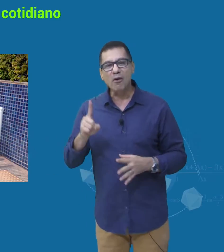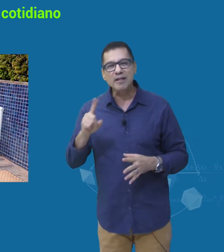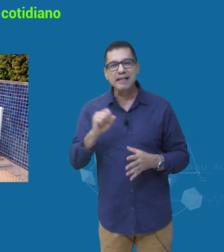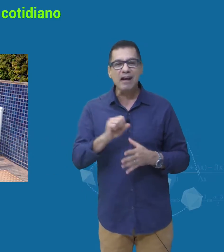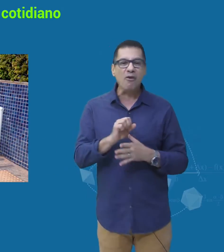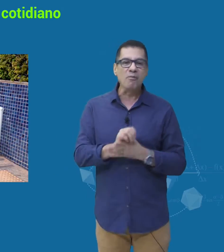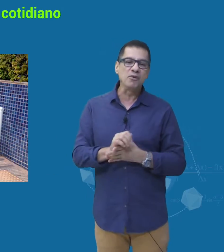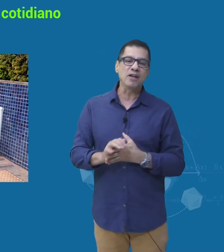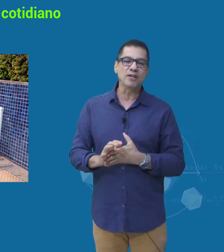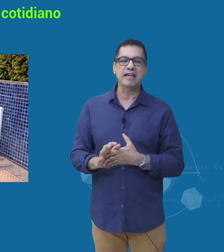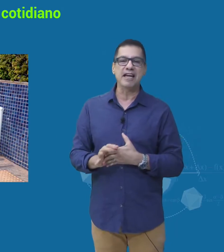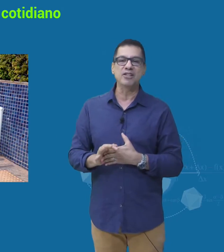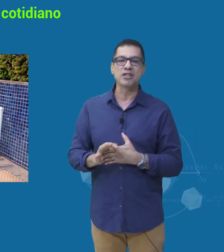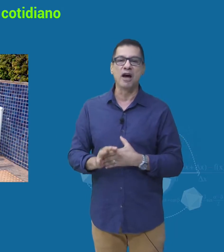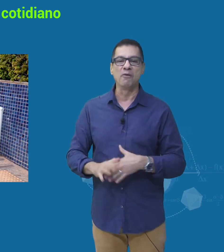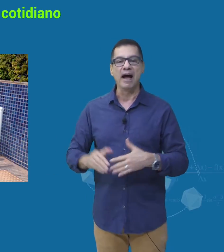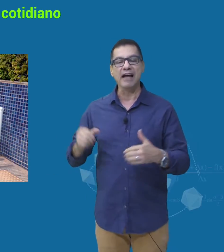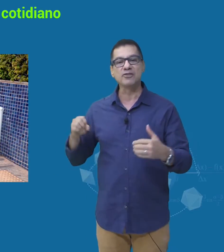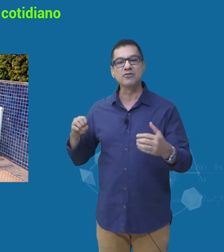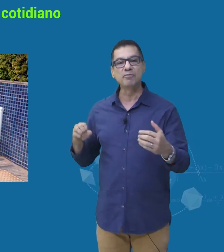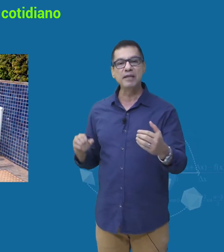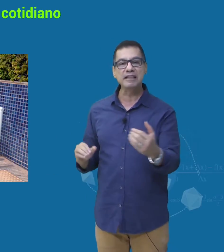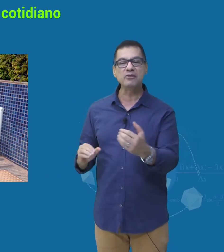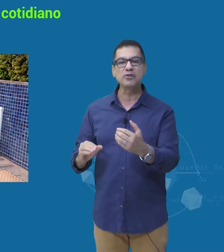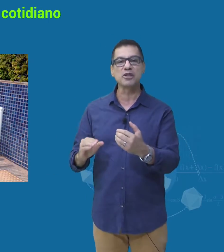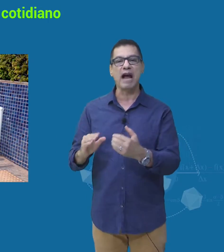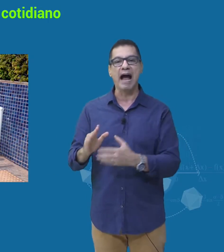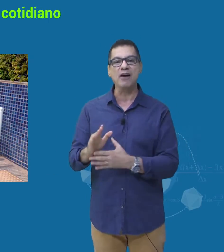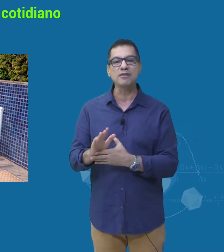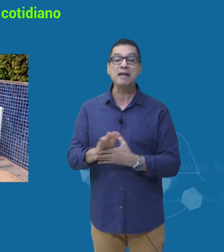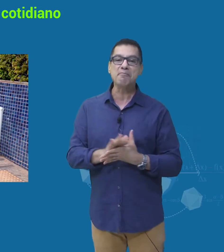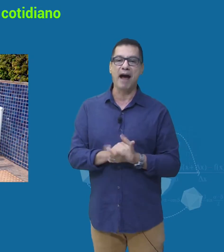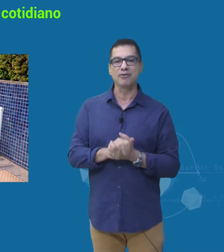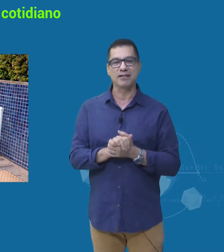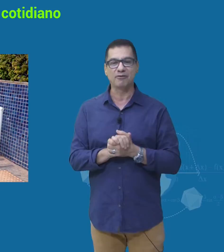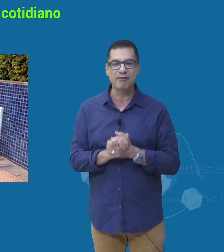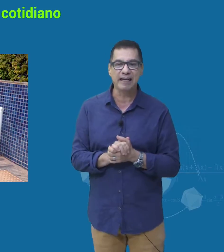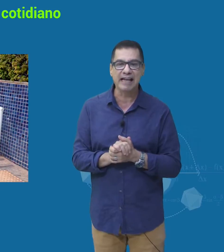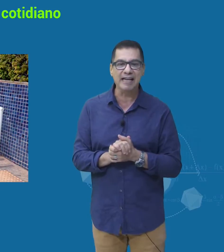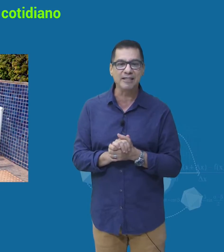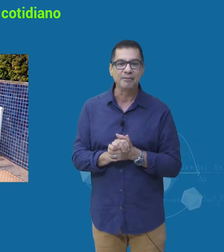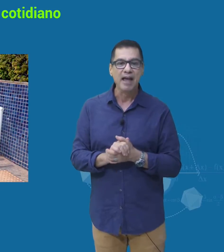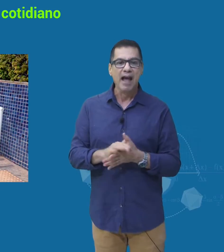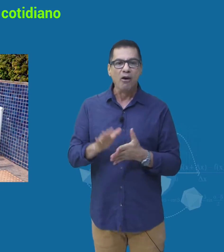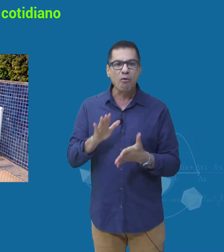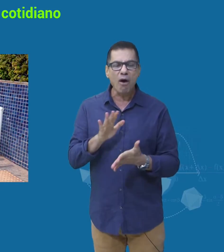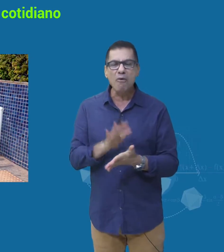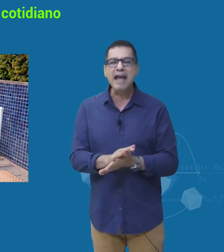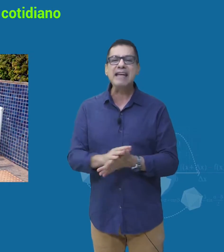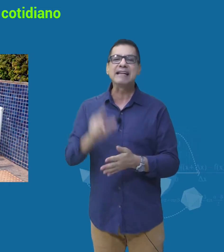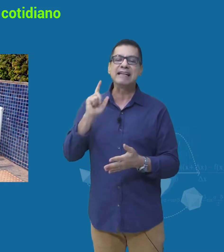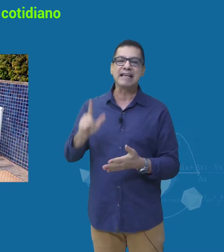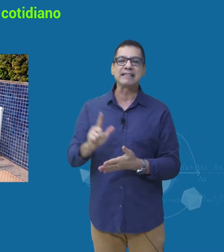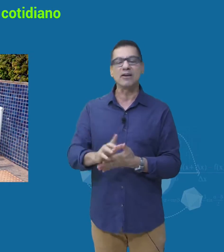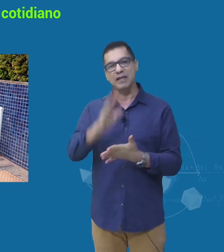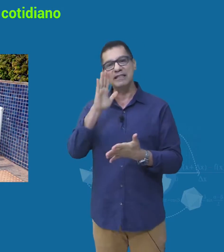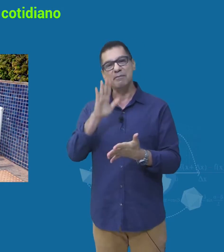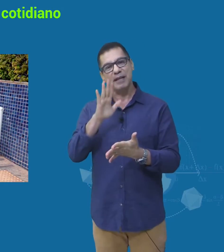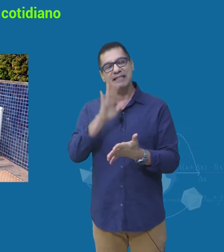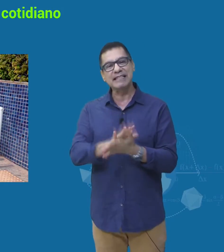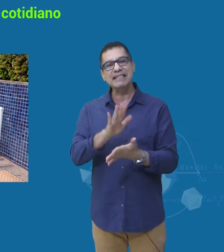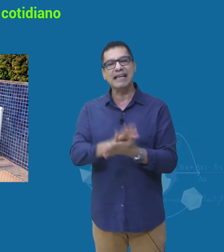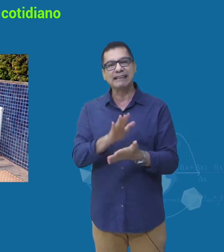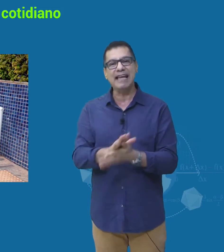Uma coisa que é comum na nossa região, a subida dos carros em balsa, não é verdade? Qual é a inclinação que